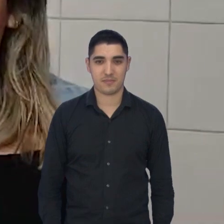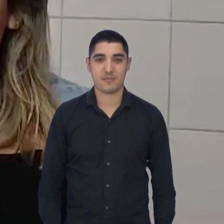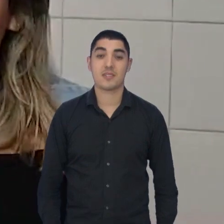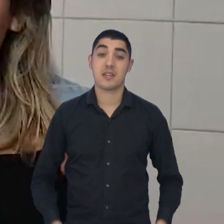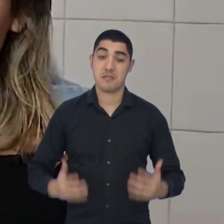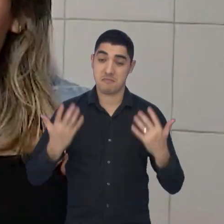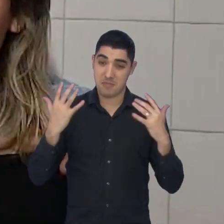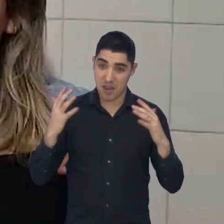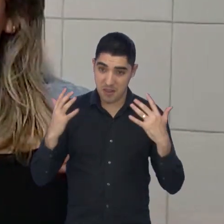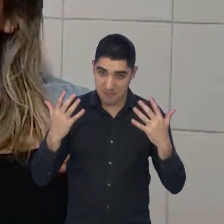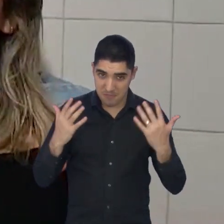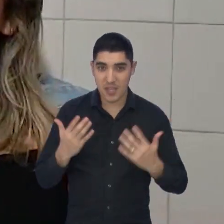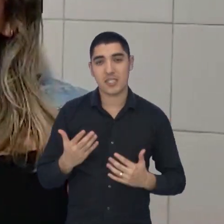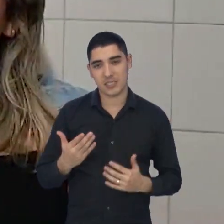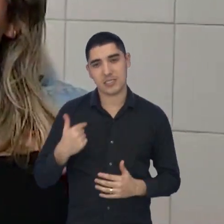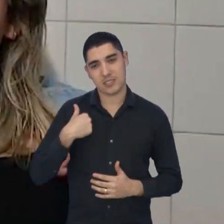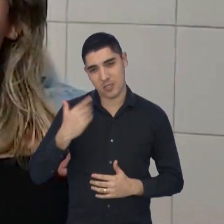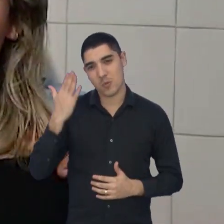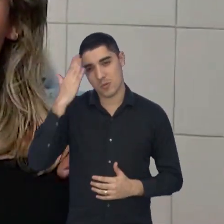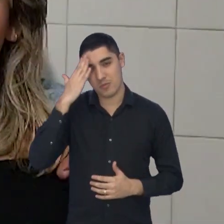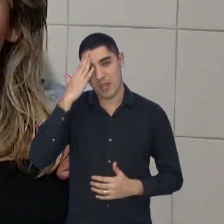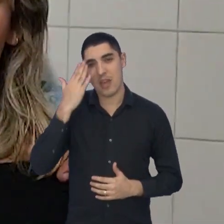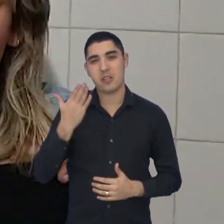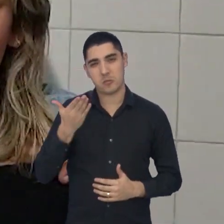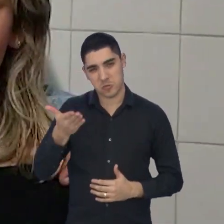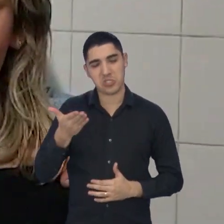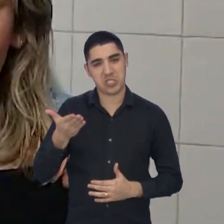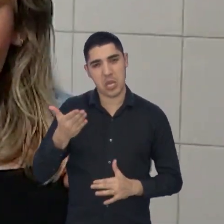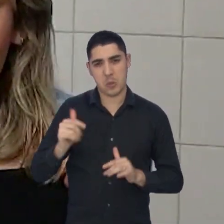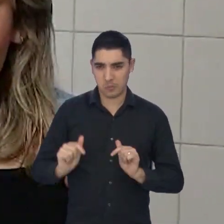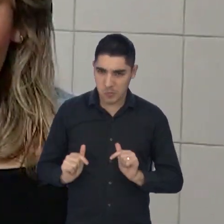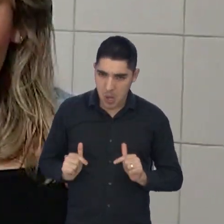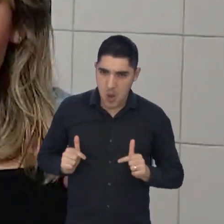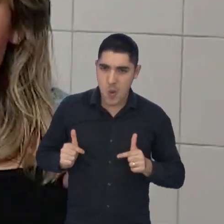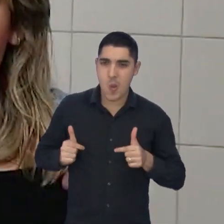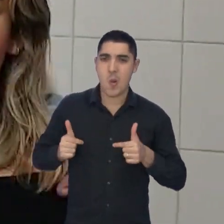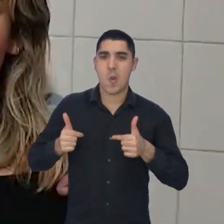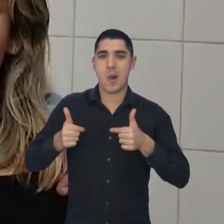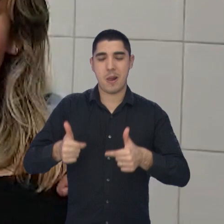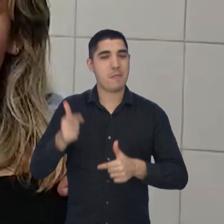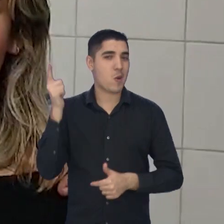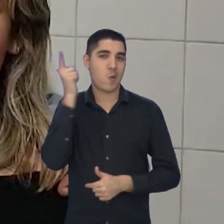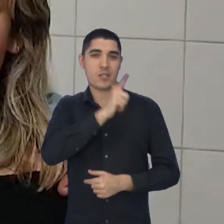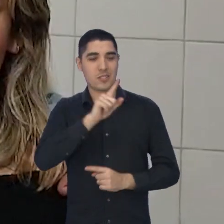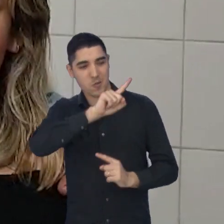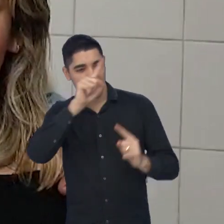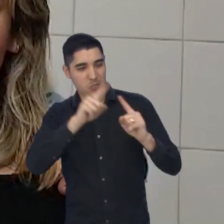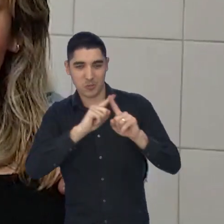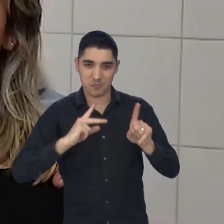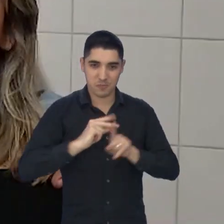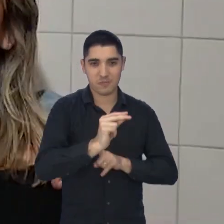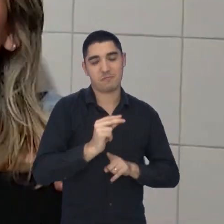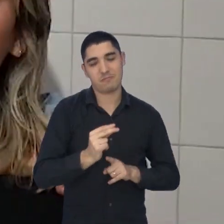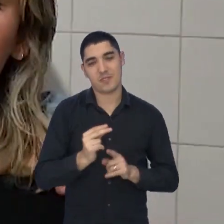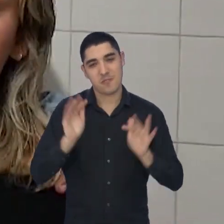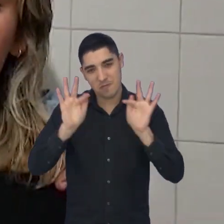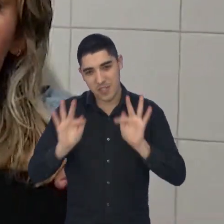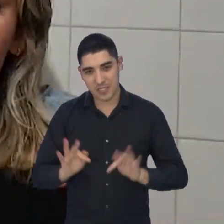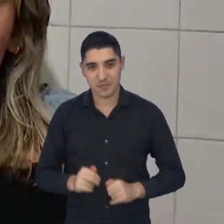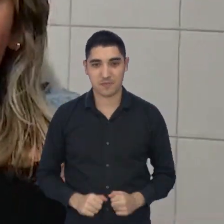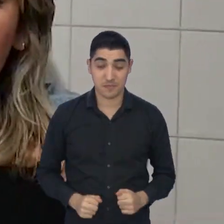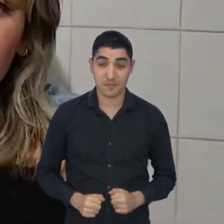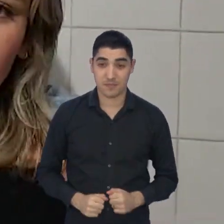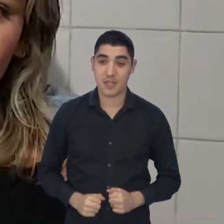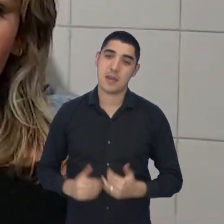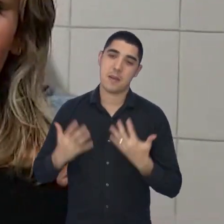Fê. Eu sei o quanto você se esforçou para atingir esse objetivo. Desejo muita felicidade. Parabéns, Fê.